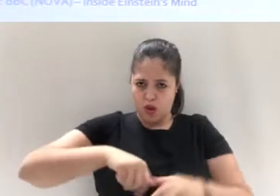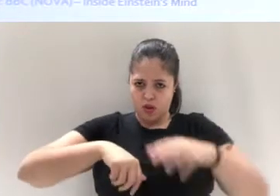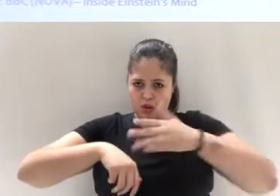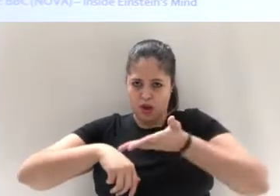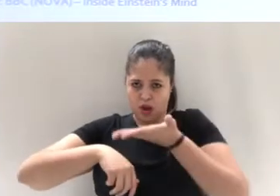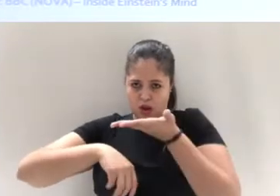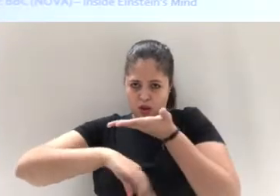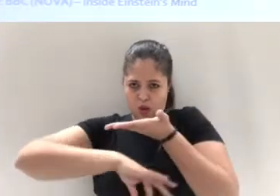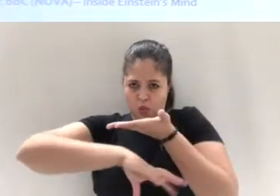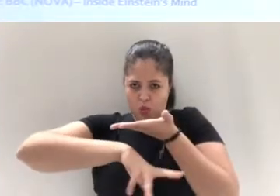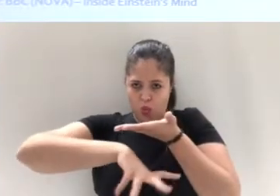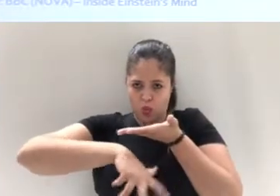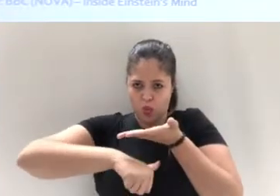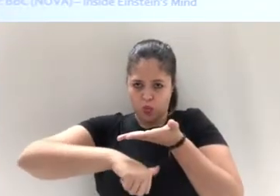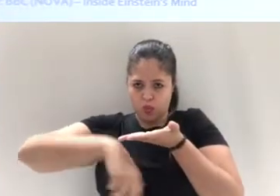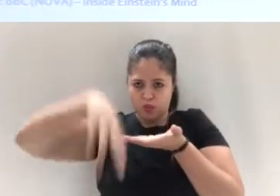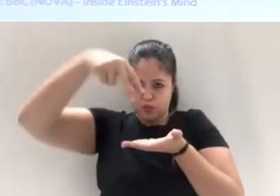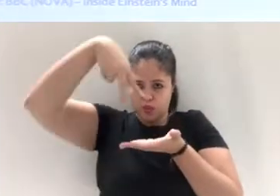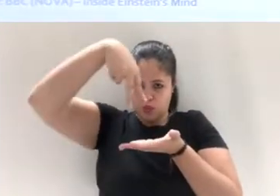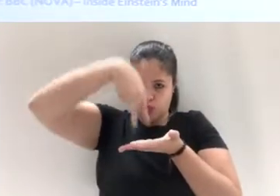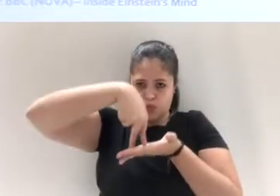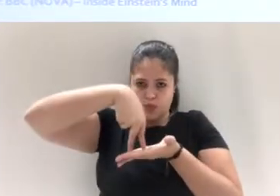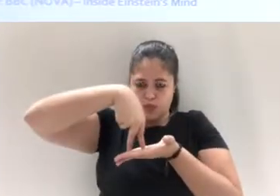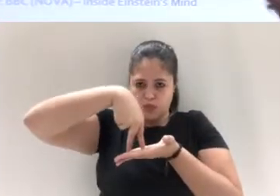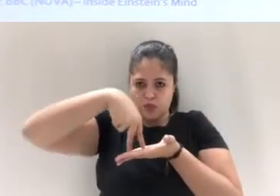Como vimos, um planeta atrai